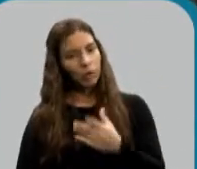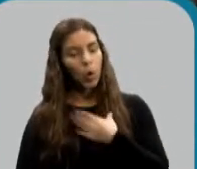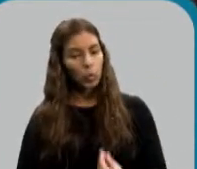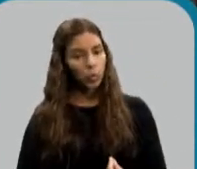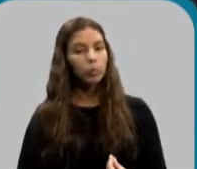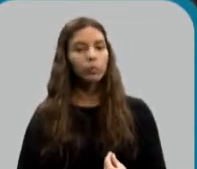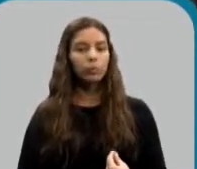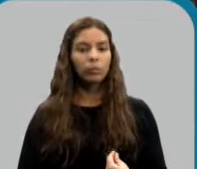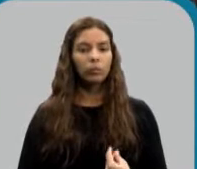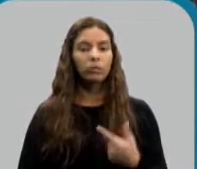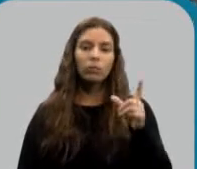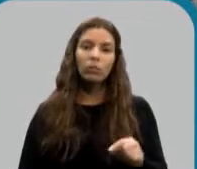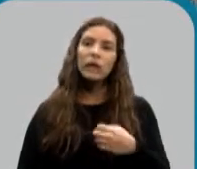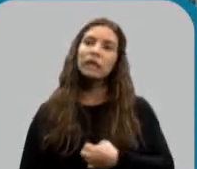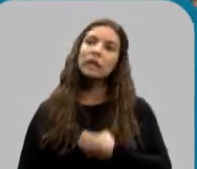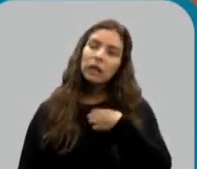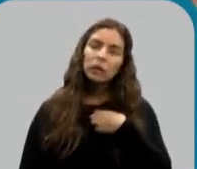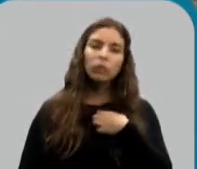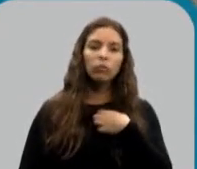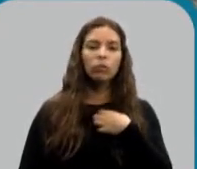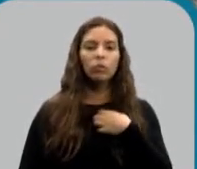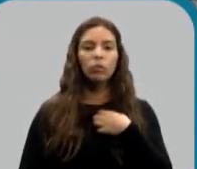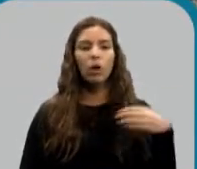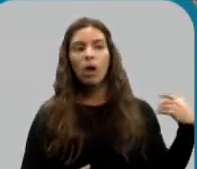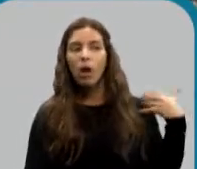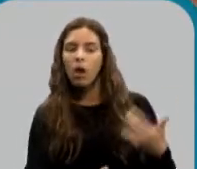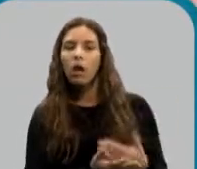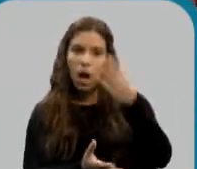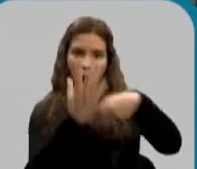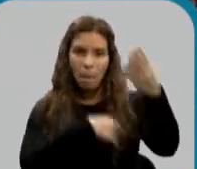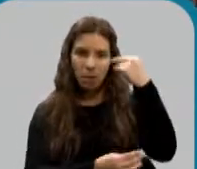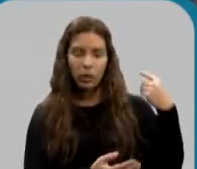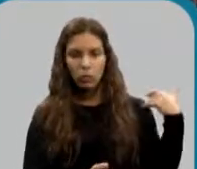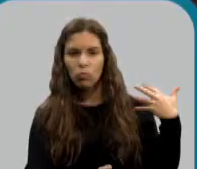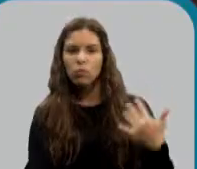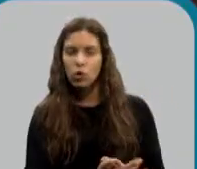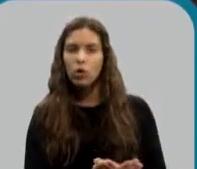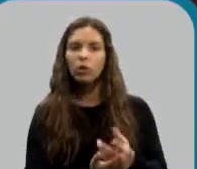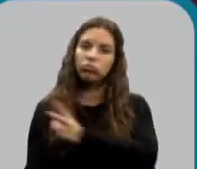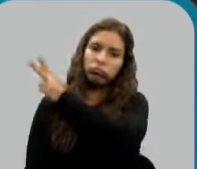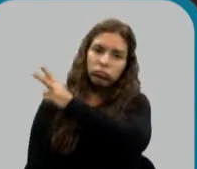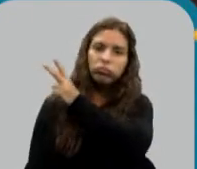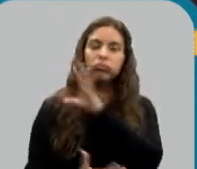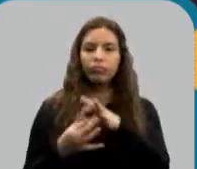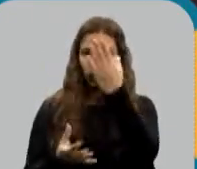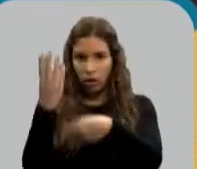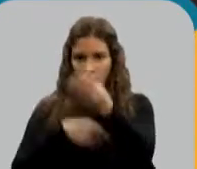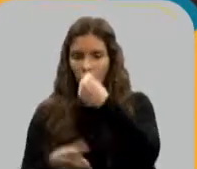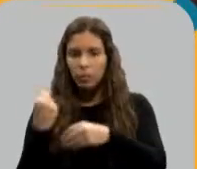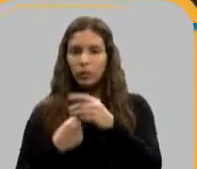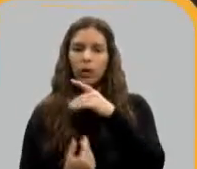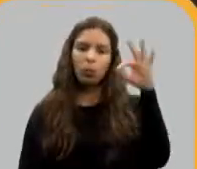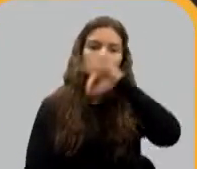que eu faço e que ainda sinto que de tudo aquilo que foi a minha aprendizagem universitária, tudo tem sido o meu